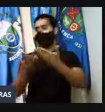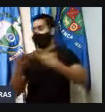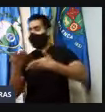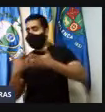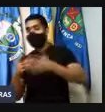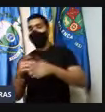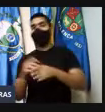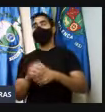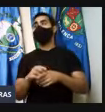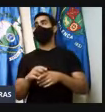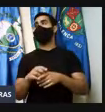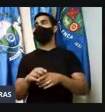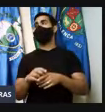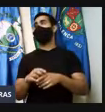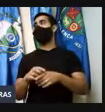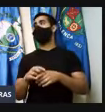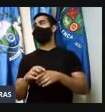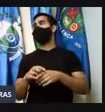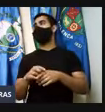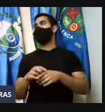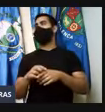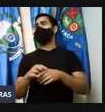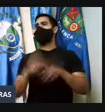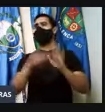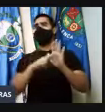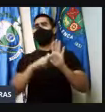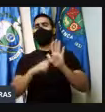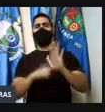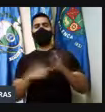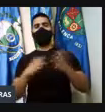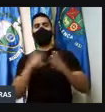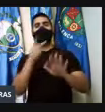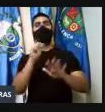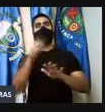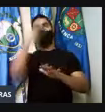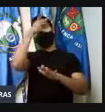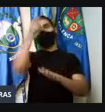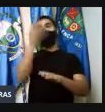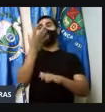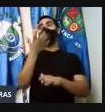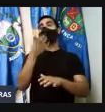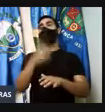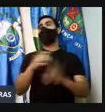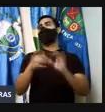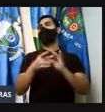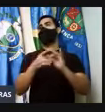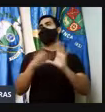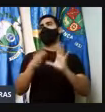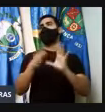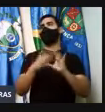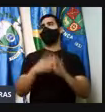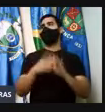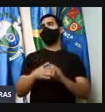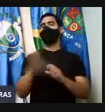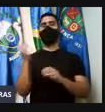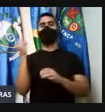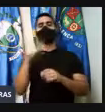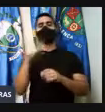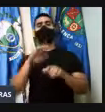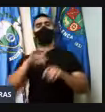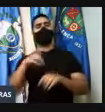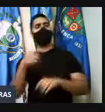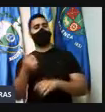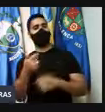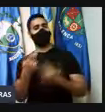da renovação dos códigos, falaram, gente, a prefeitura quer autorizar funcionamento de novos empreendimentos, como o vereador